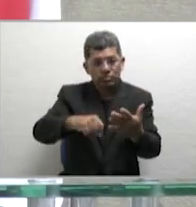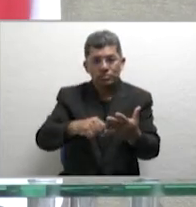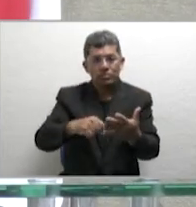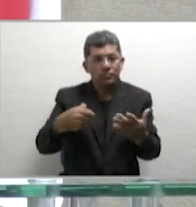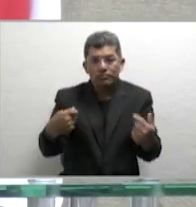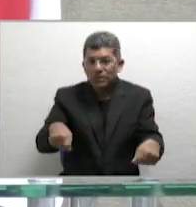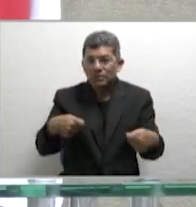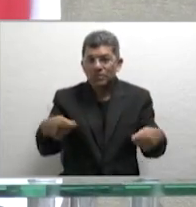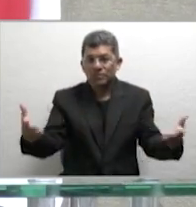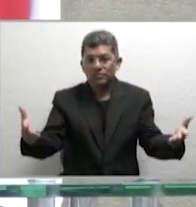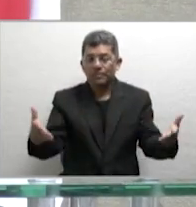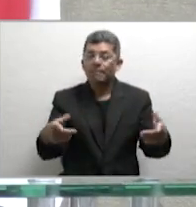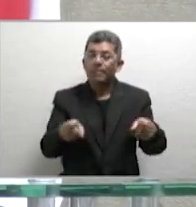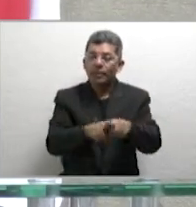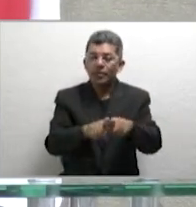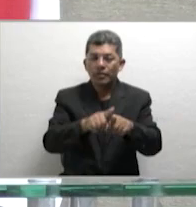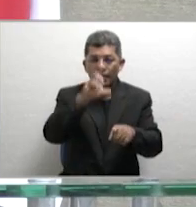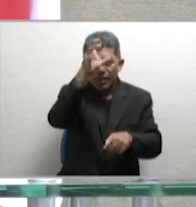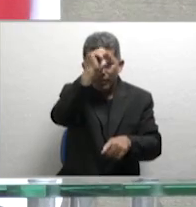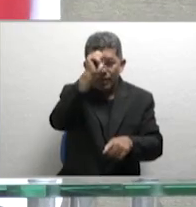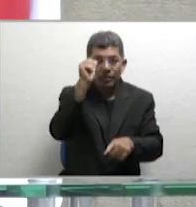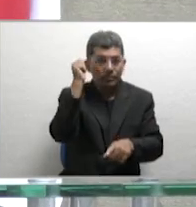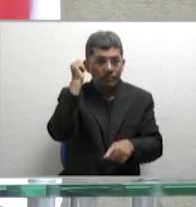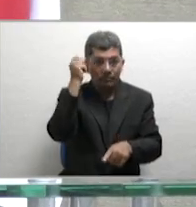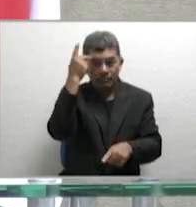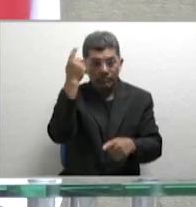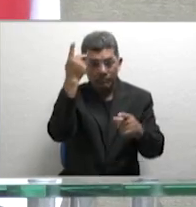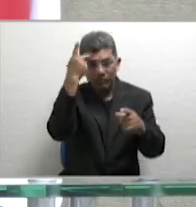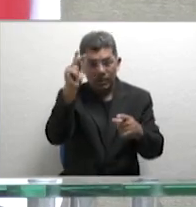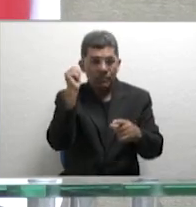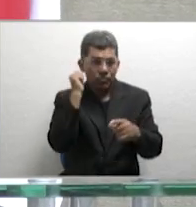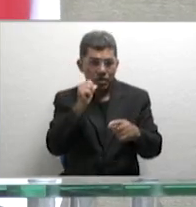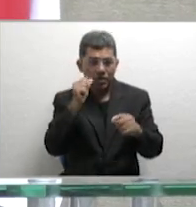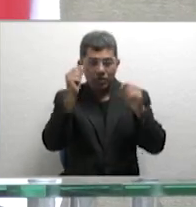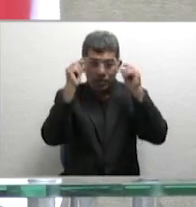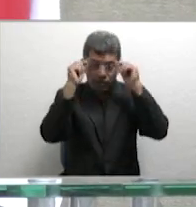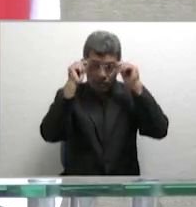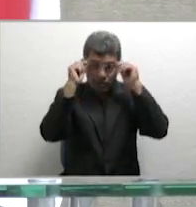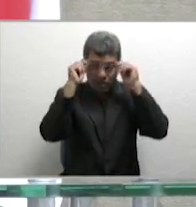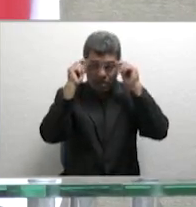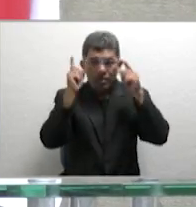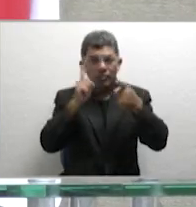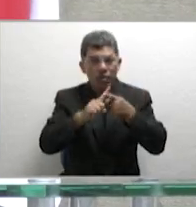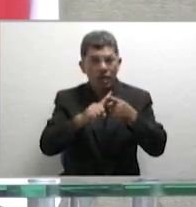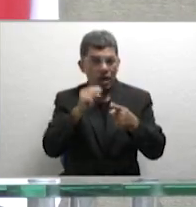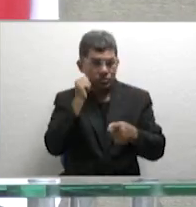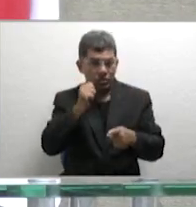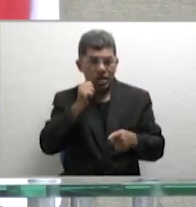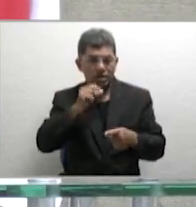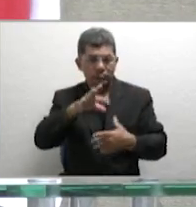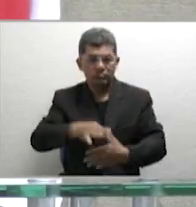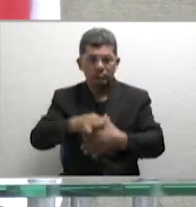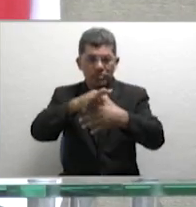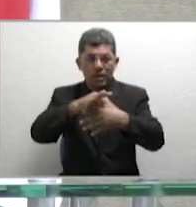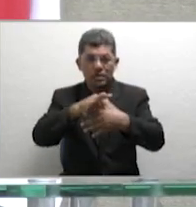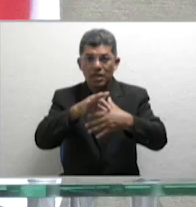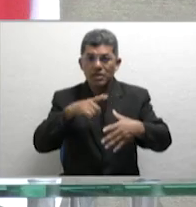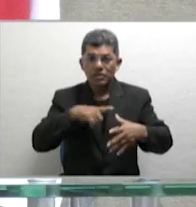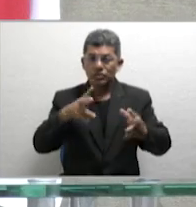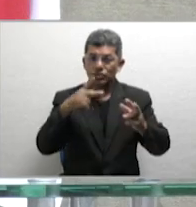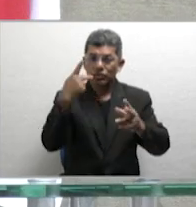Sobretudo, empreendedorismo de mulheres, porque as mulheres carregam literalmente suas famílias.